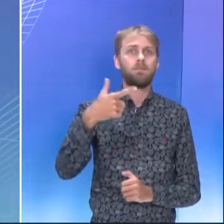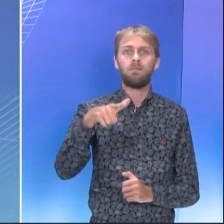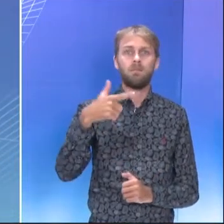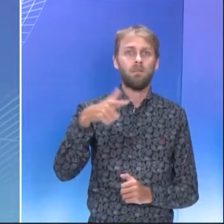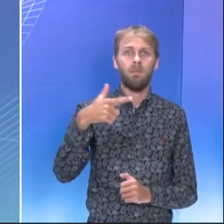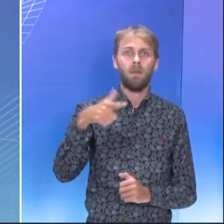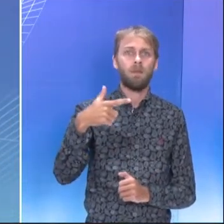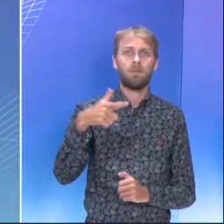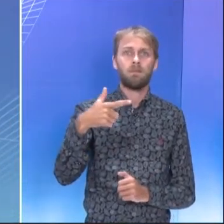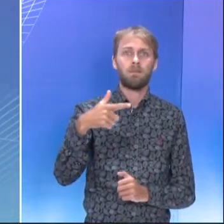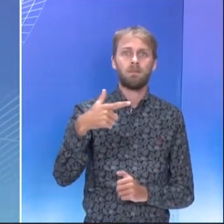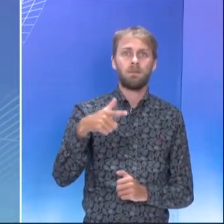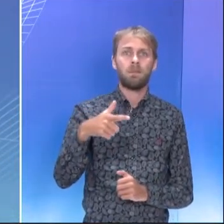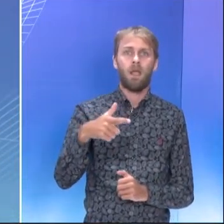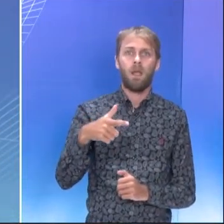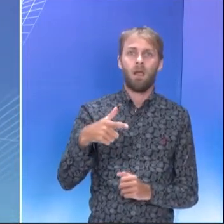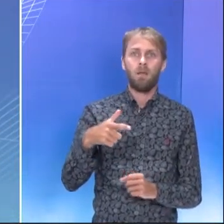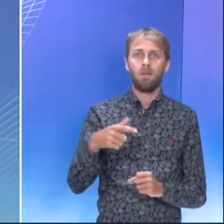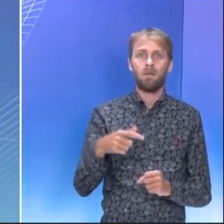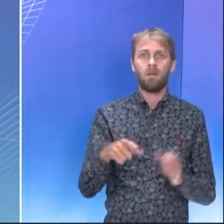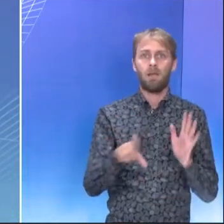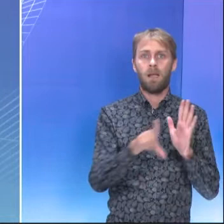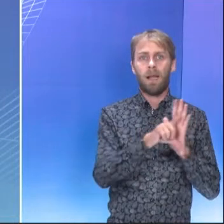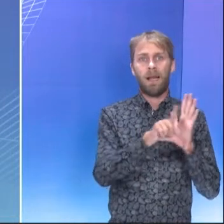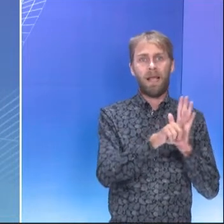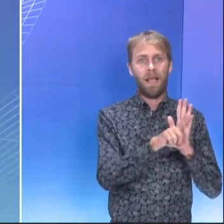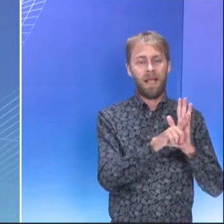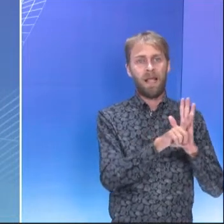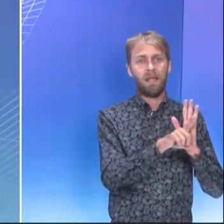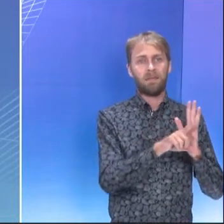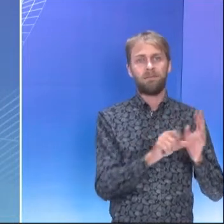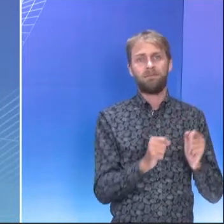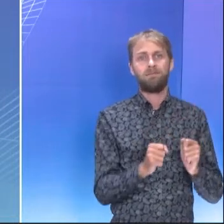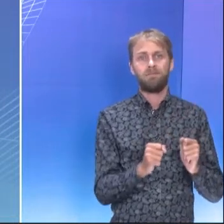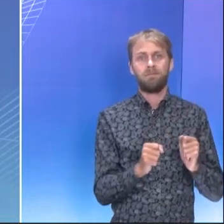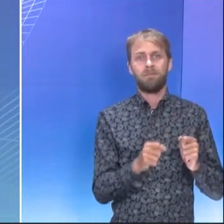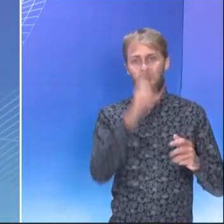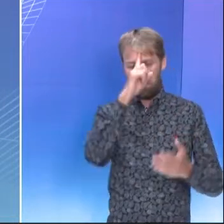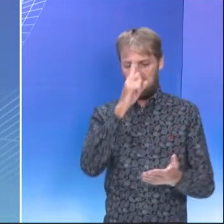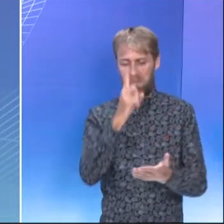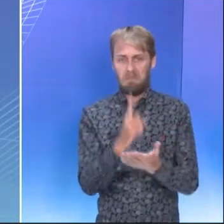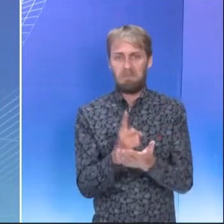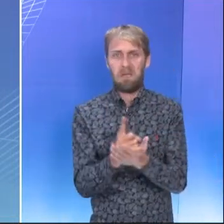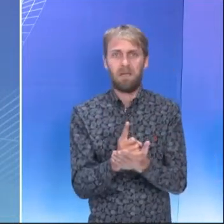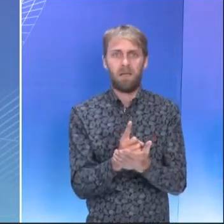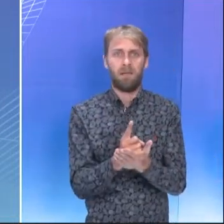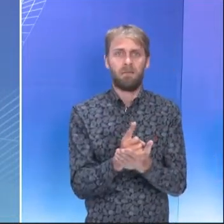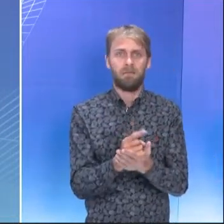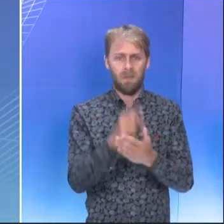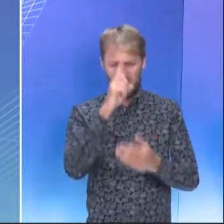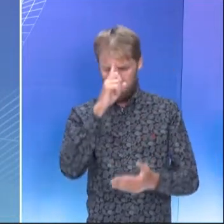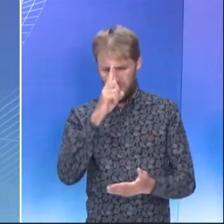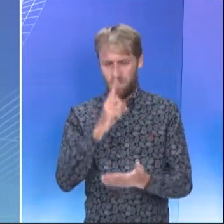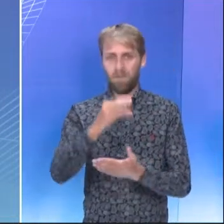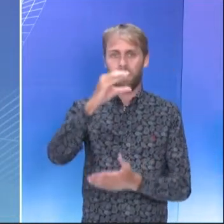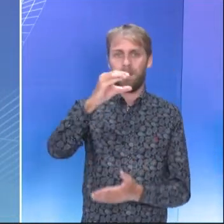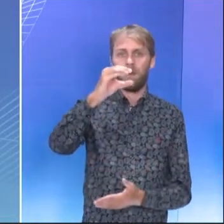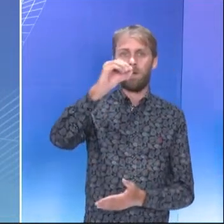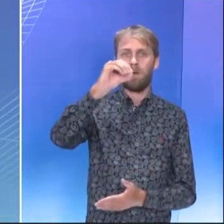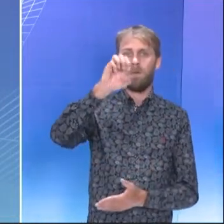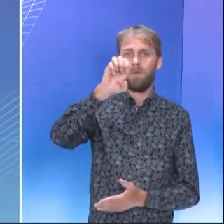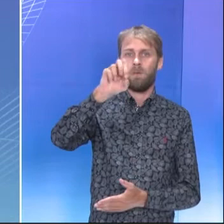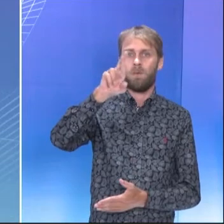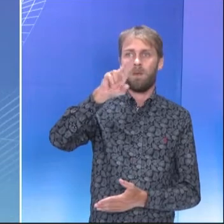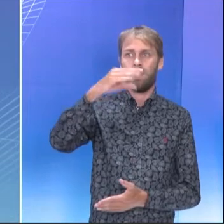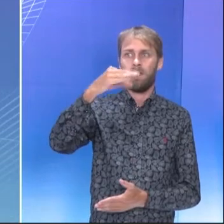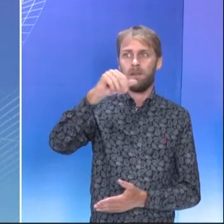utiliza de um poder ainda legislador ou poder coercitivo. O poder da coerção também é um tema muito importante na